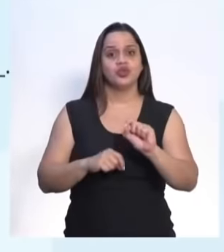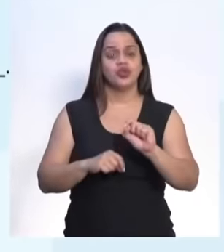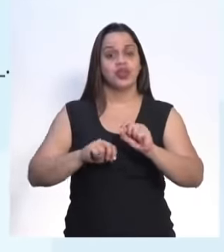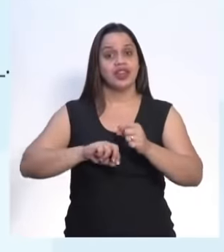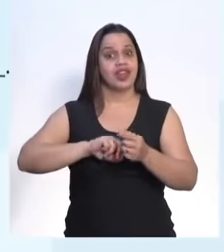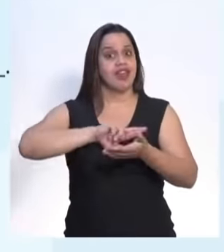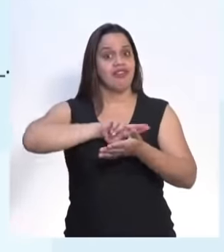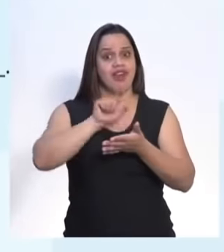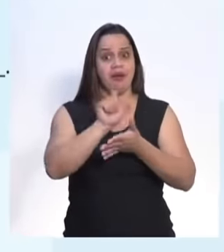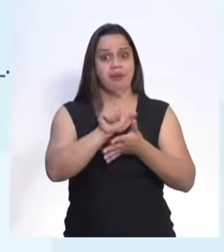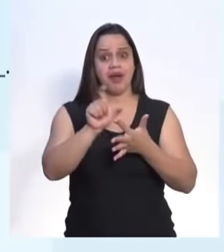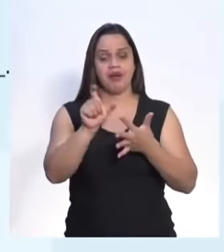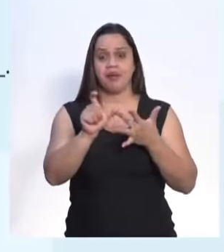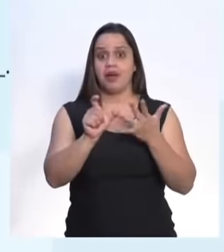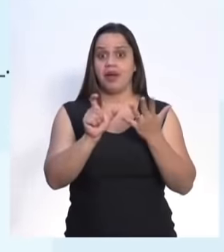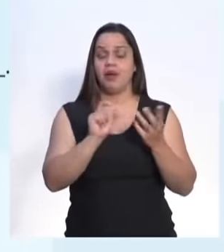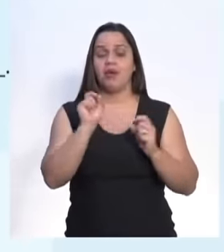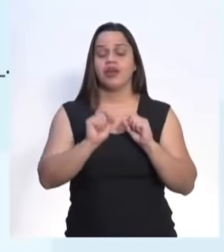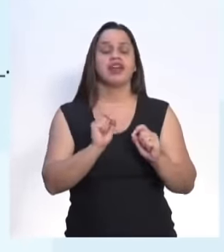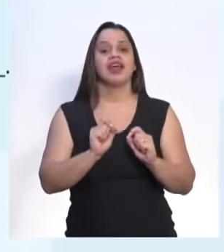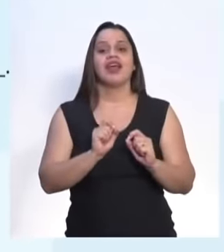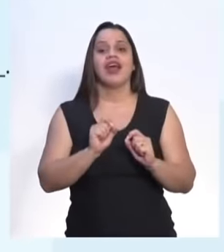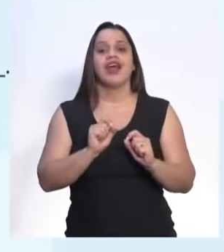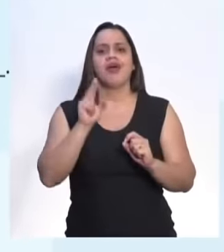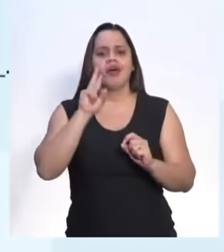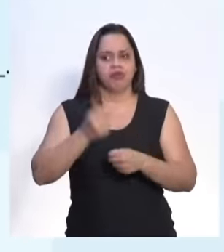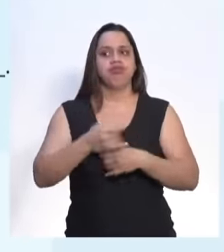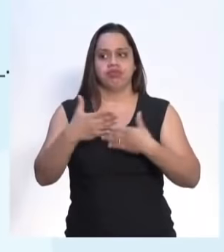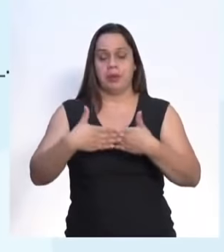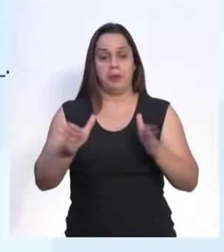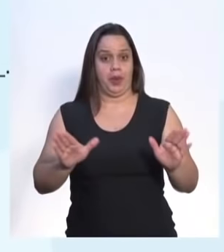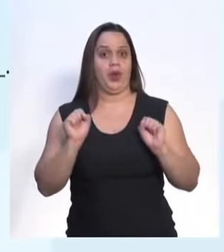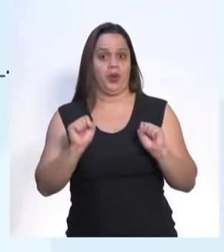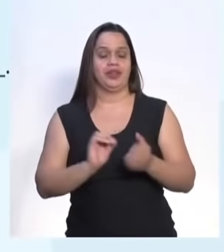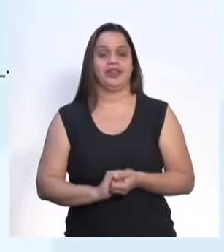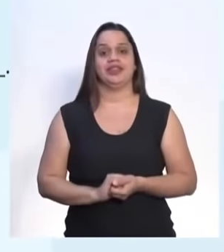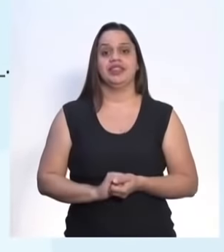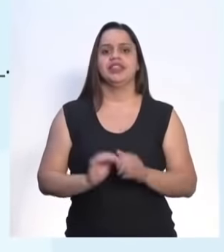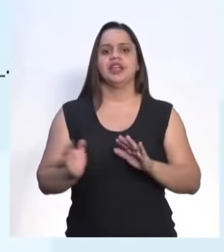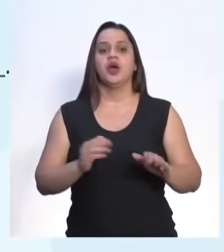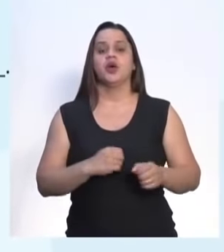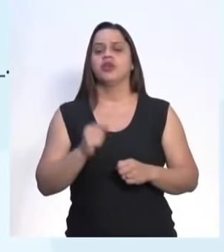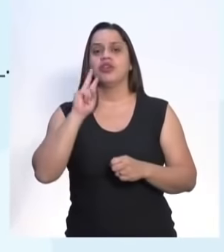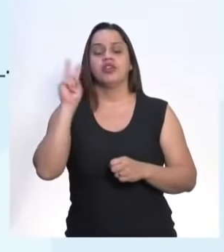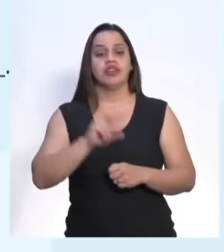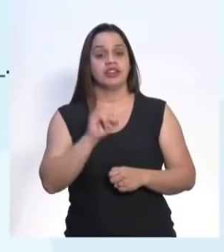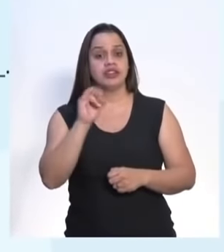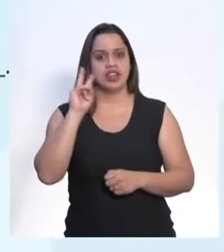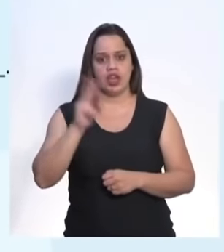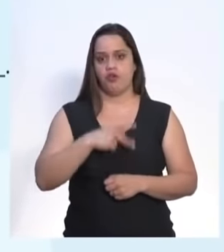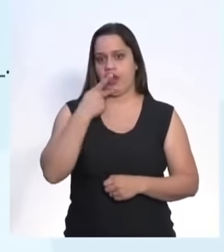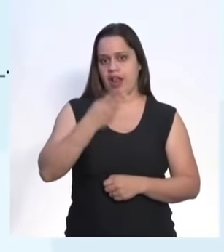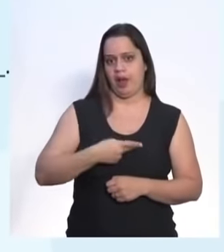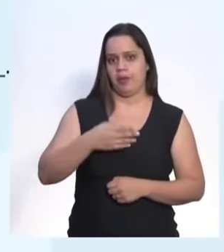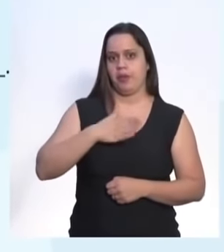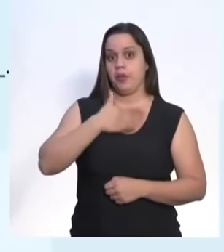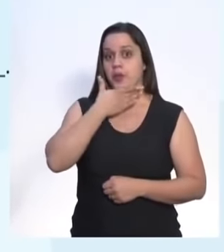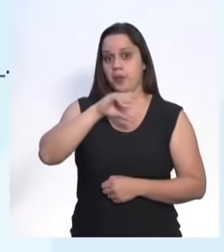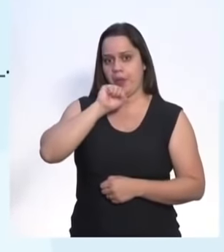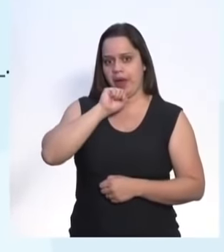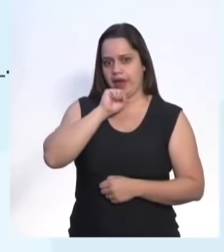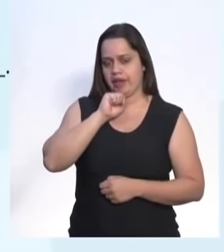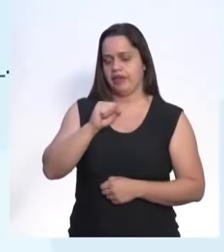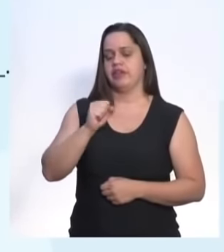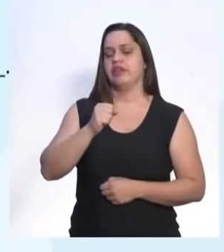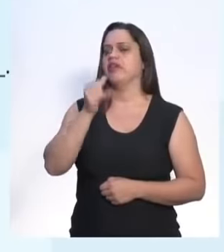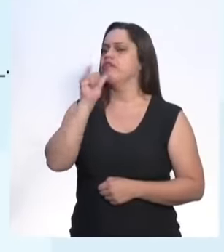quê? Várias, pode deixar o chat aberto. O que nós utilizamos nesse trecho aí? Se eu virar para o meu pai e falar larica,